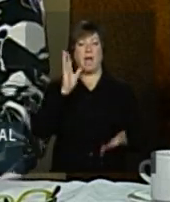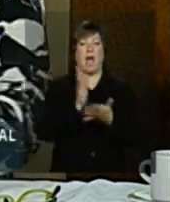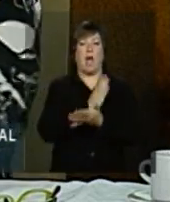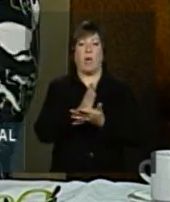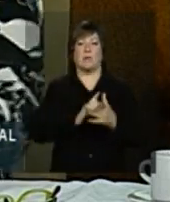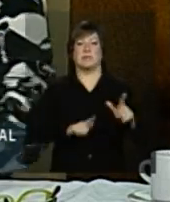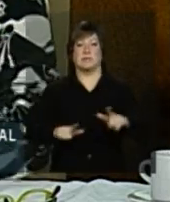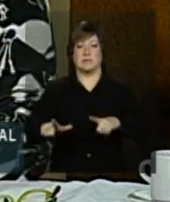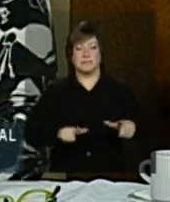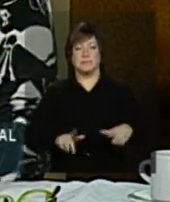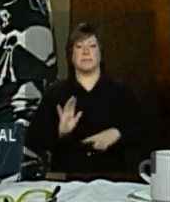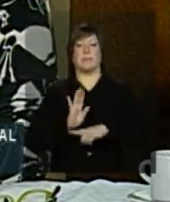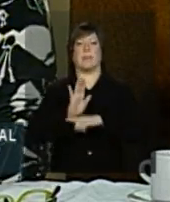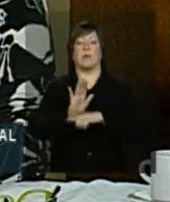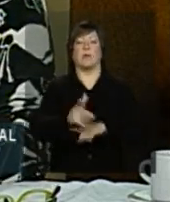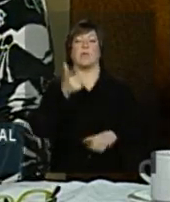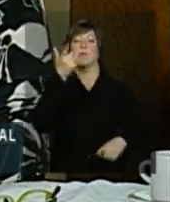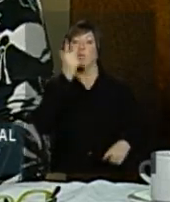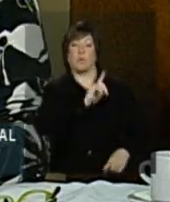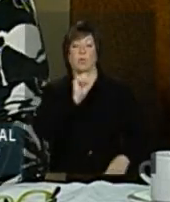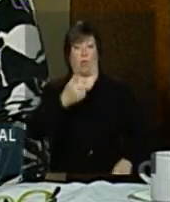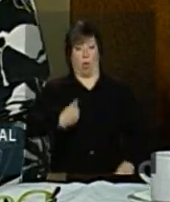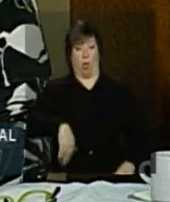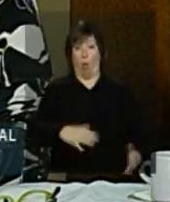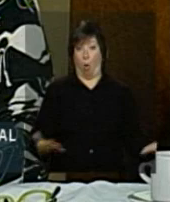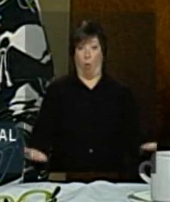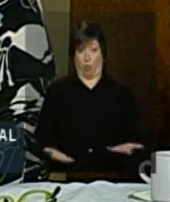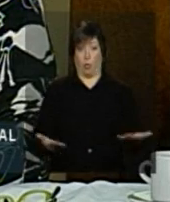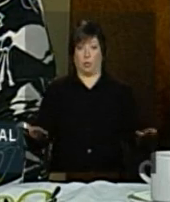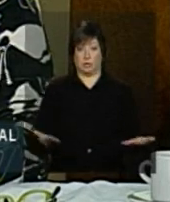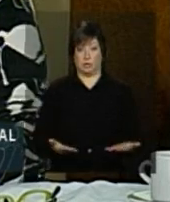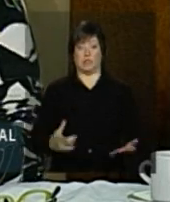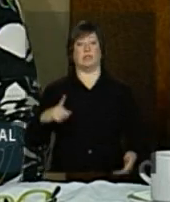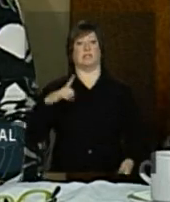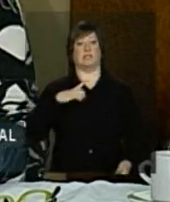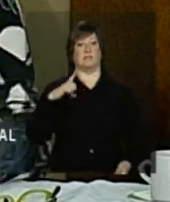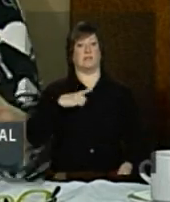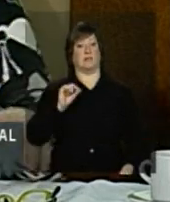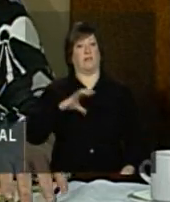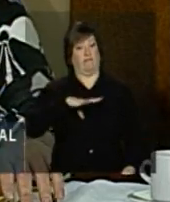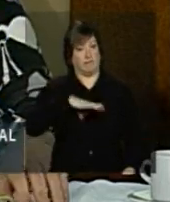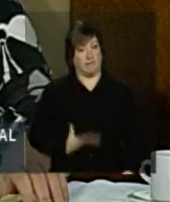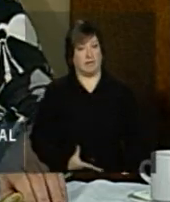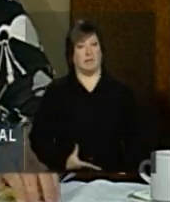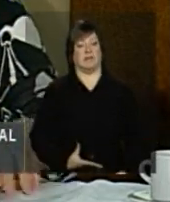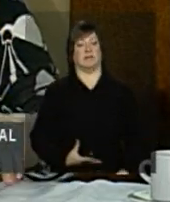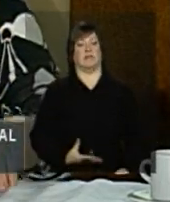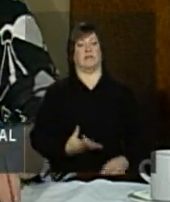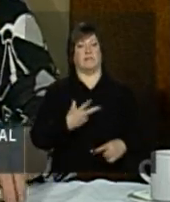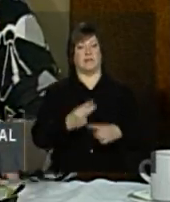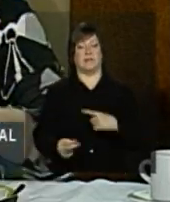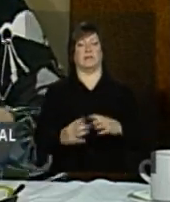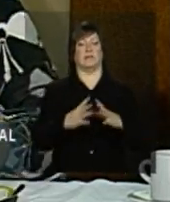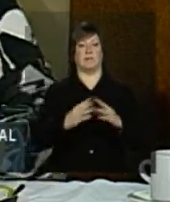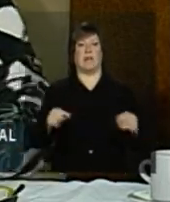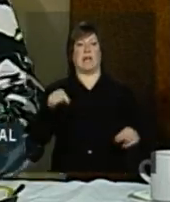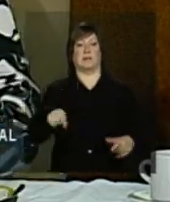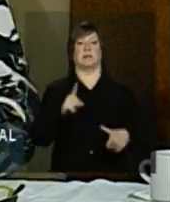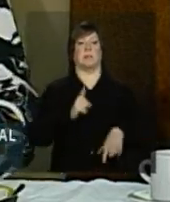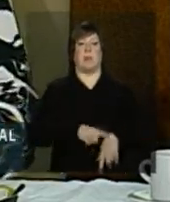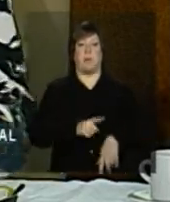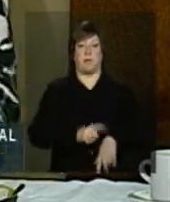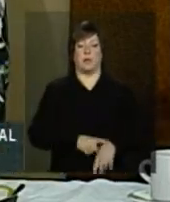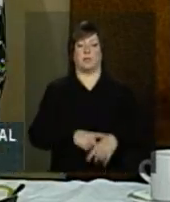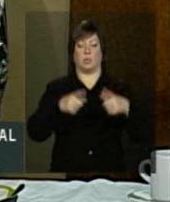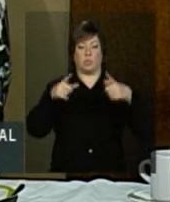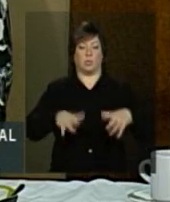que permitiram que a gente hoje tivesse eh enfrentando esse momento no Nordeste de forma diferenciada e